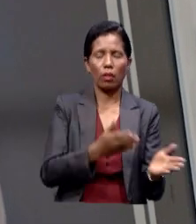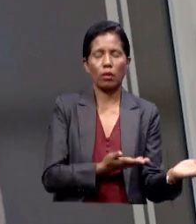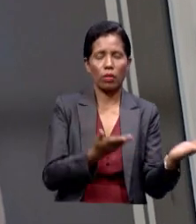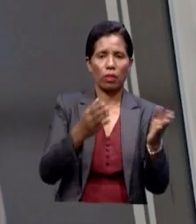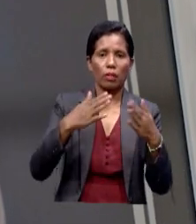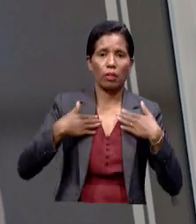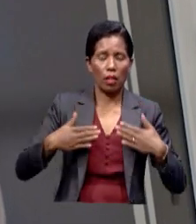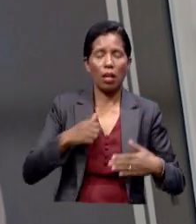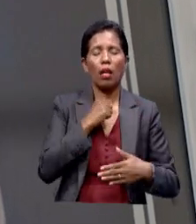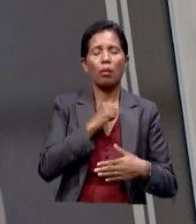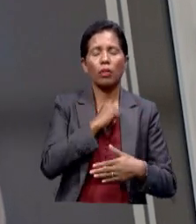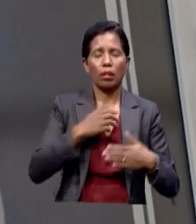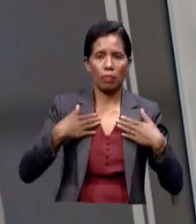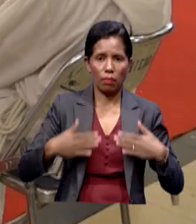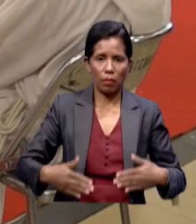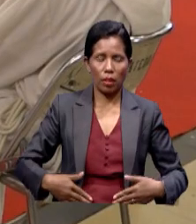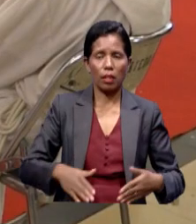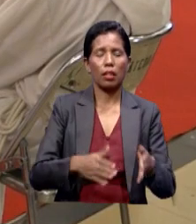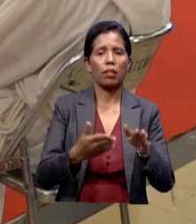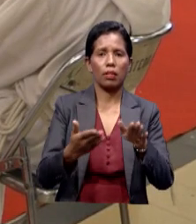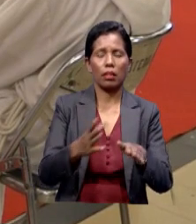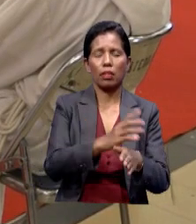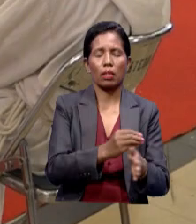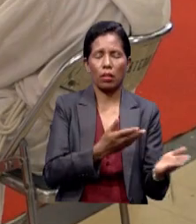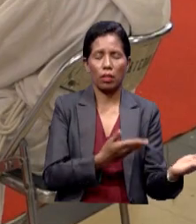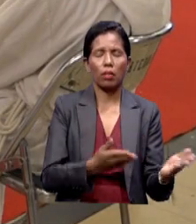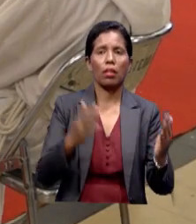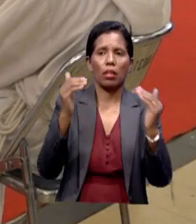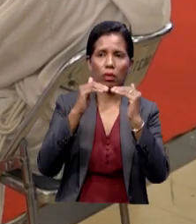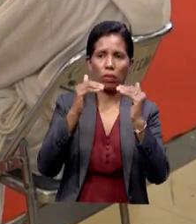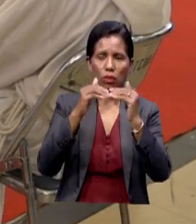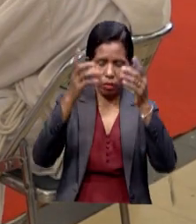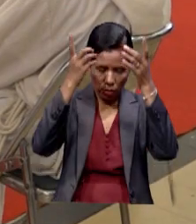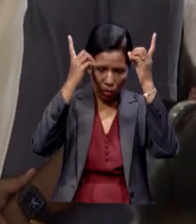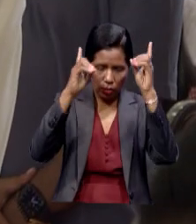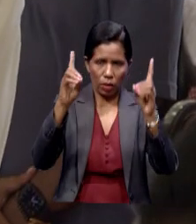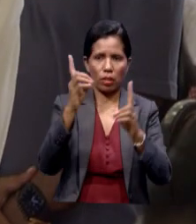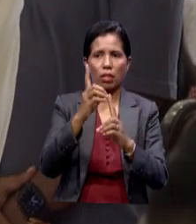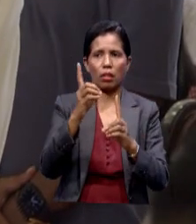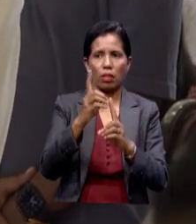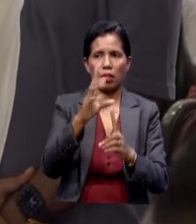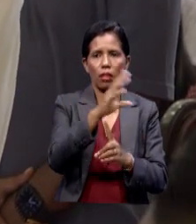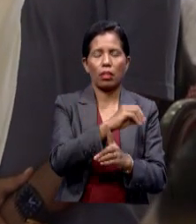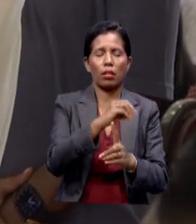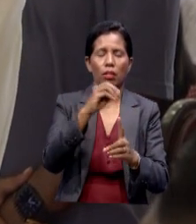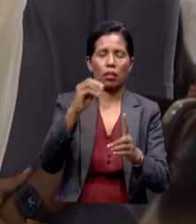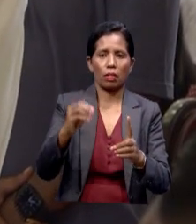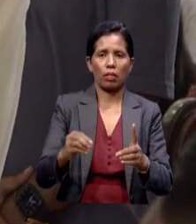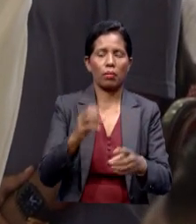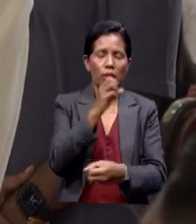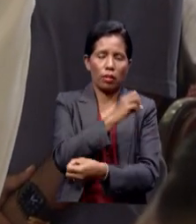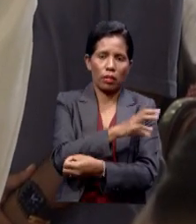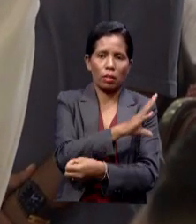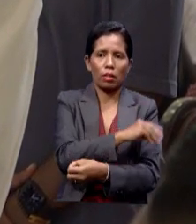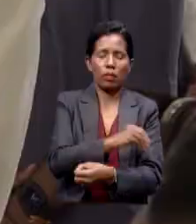mate, Conselho Pastoral se realiza fale encontro, onde decide data fixo ba sacramento batismo na